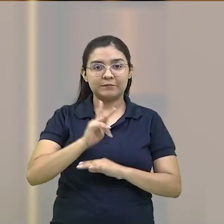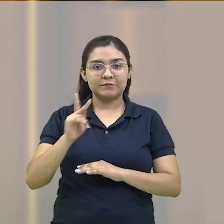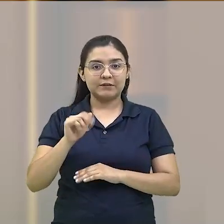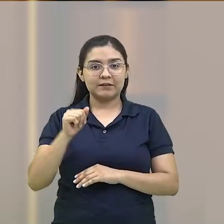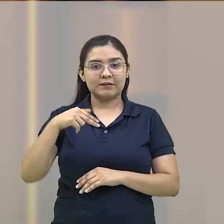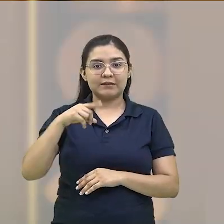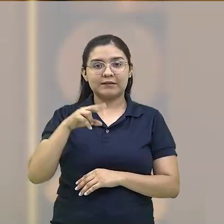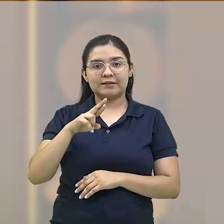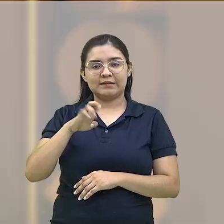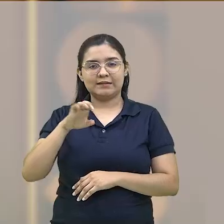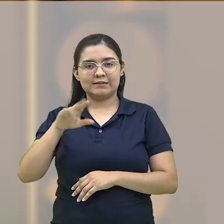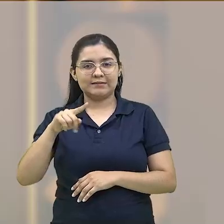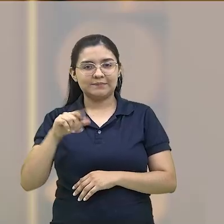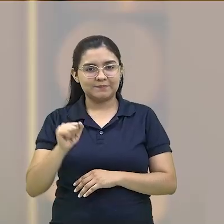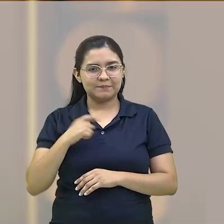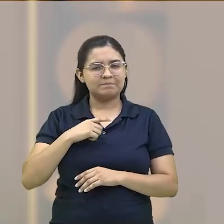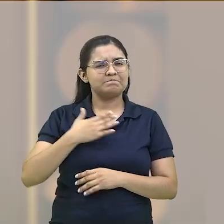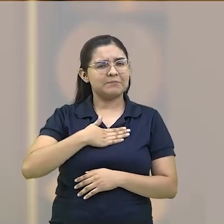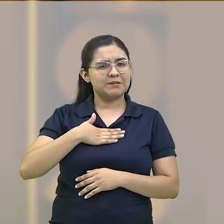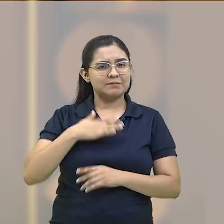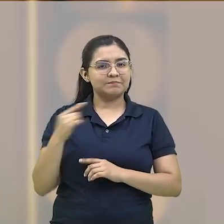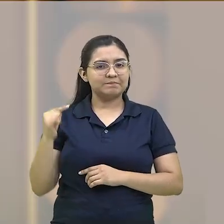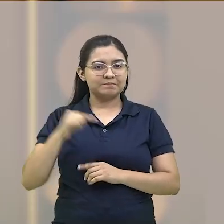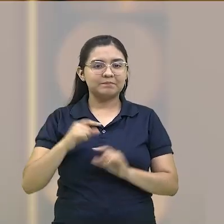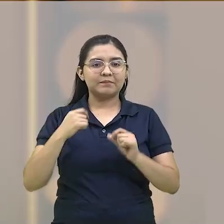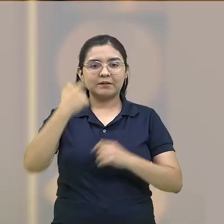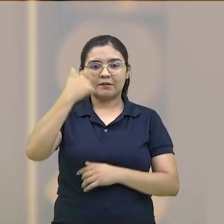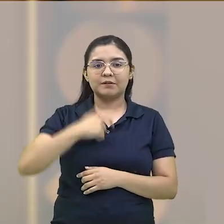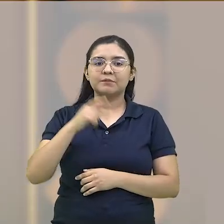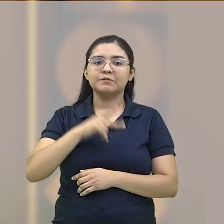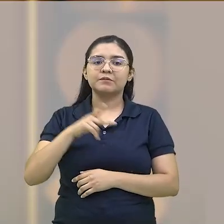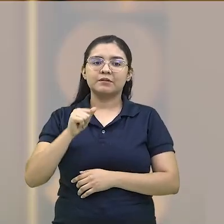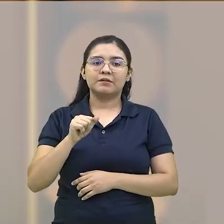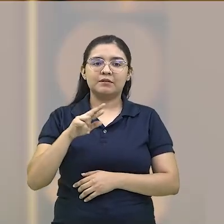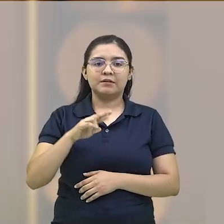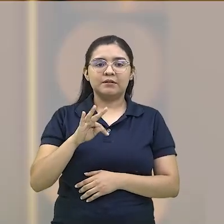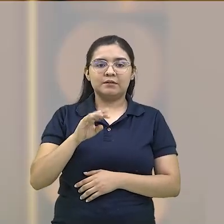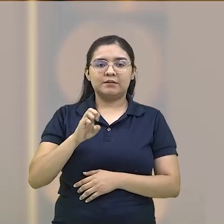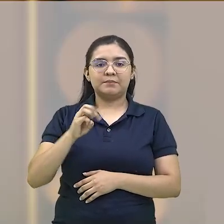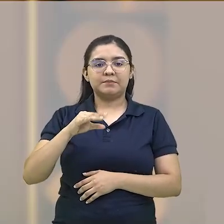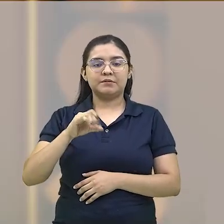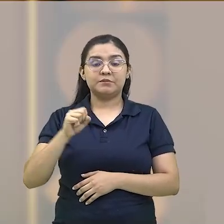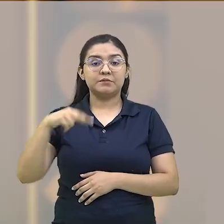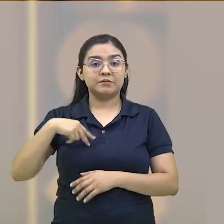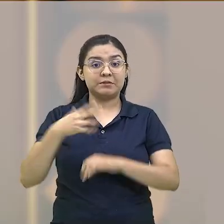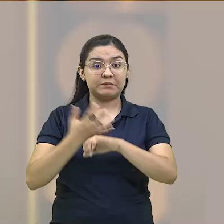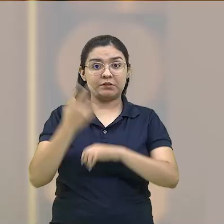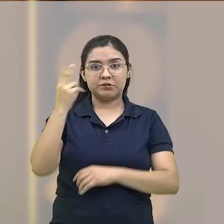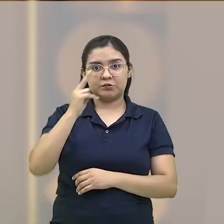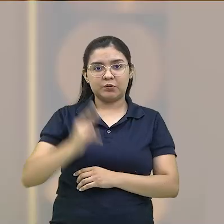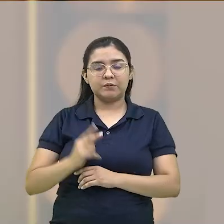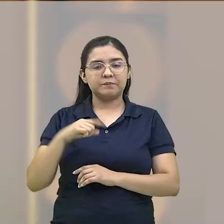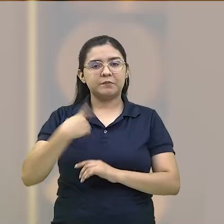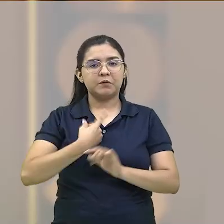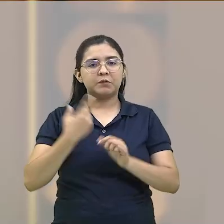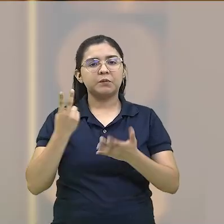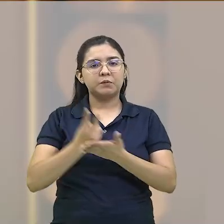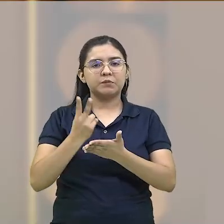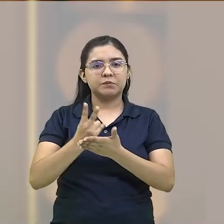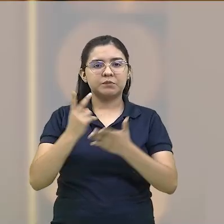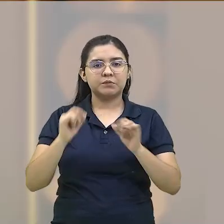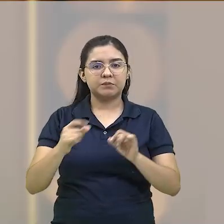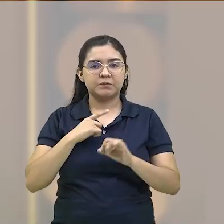de Geografia. Eu sou o professor Artemison Montanha, do componente de História, e nós estamos aqui para dar continuidade aos nossos processos